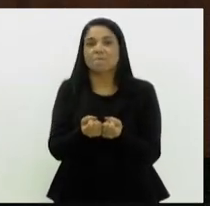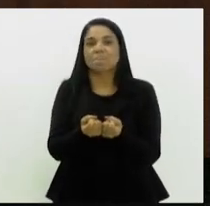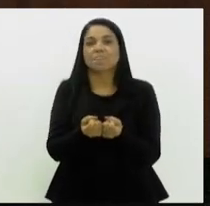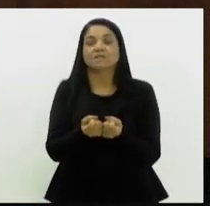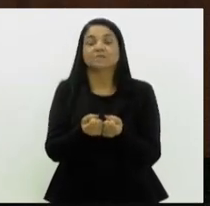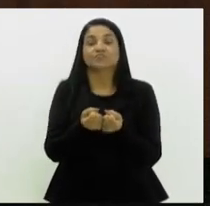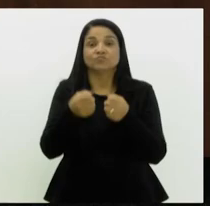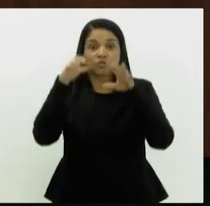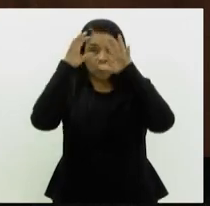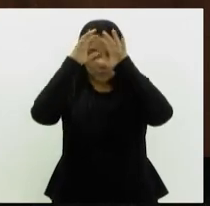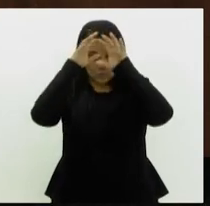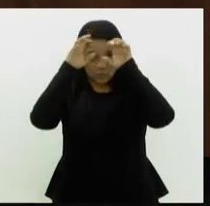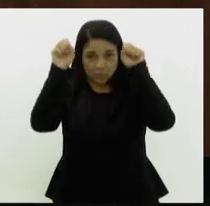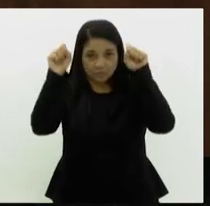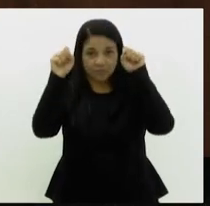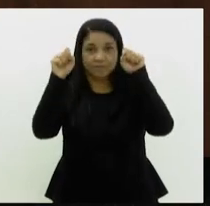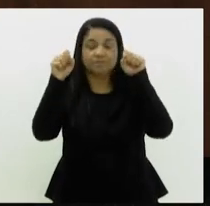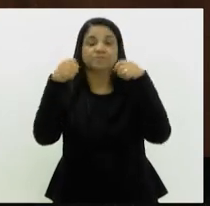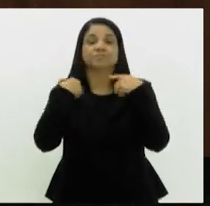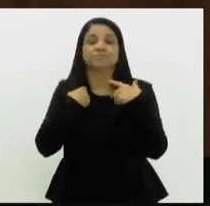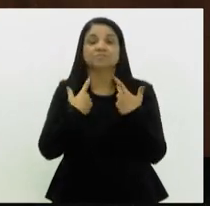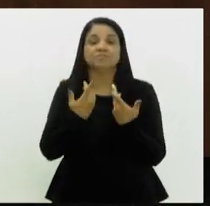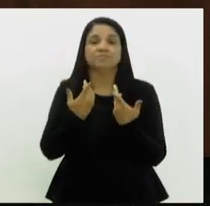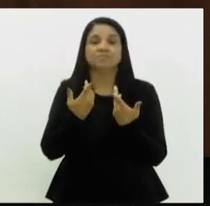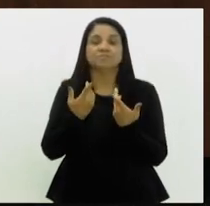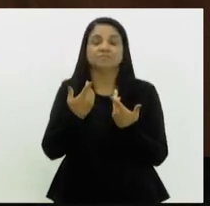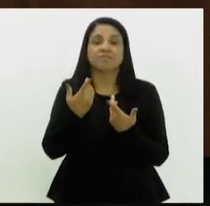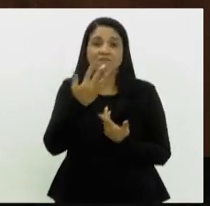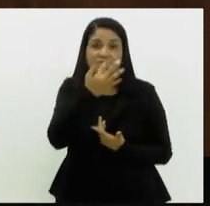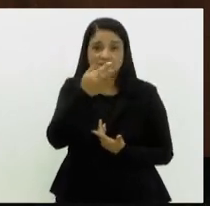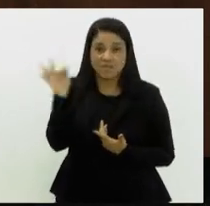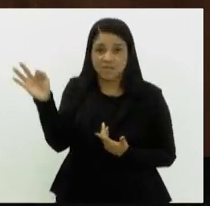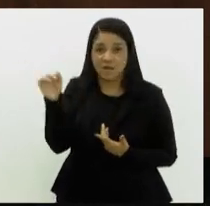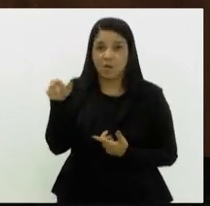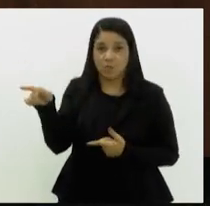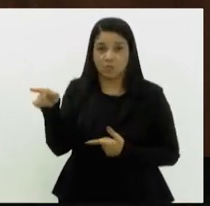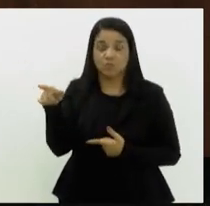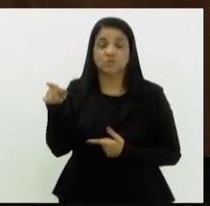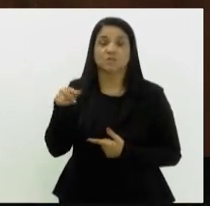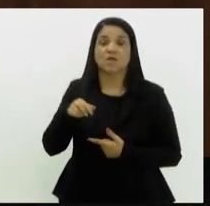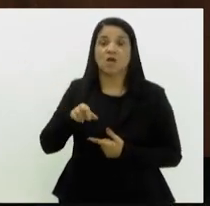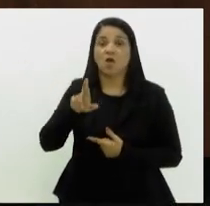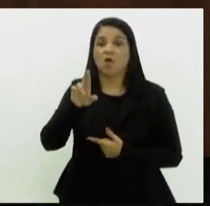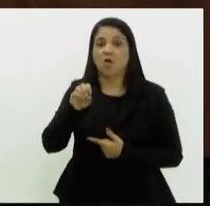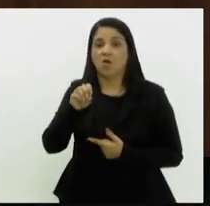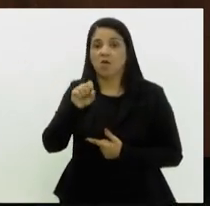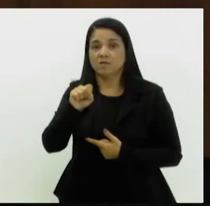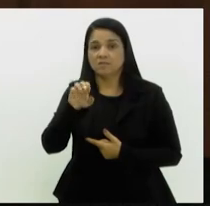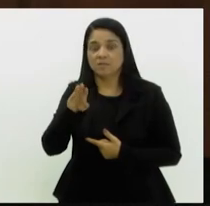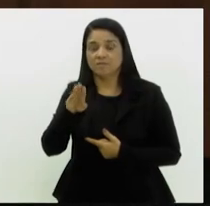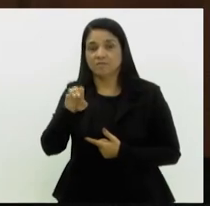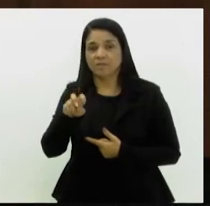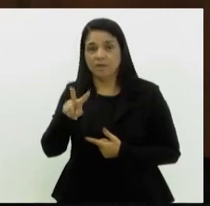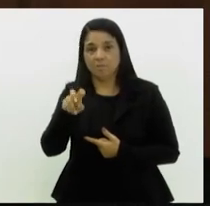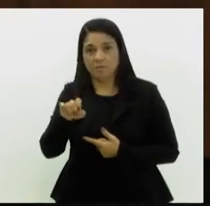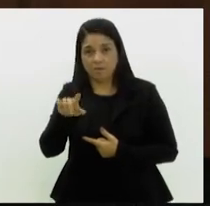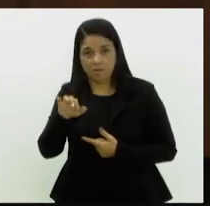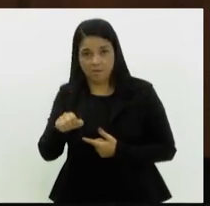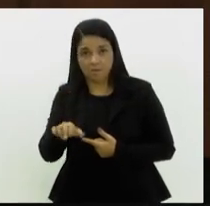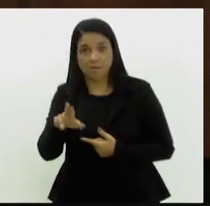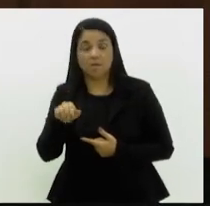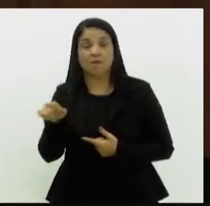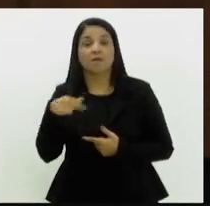Supremo Tribunal Federal, está na mão da ministra Rosa Weber, tem discutido essa questão constitucional das leis complementares sobre